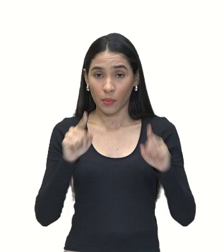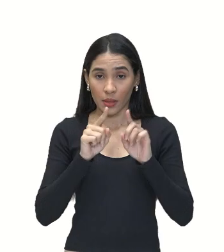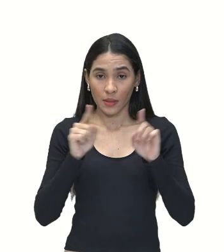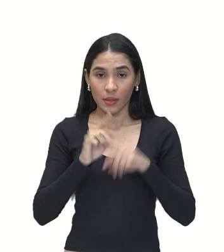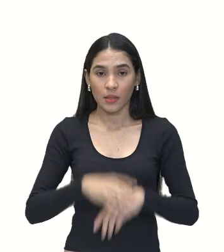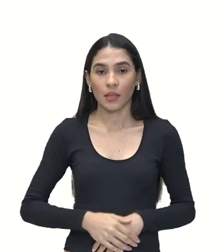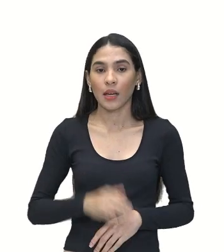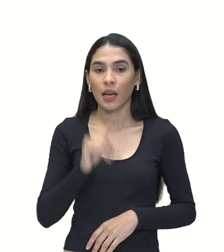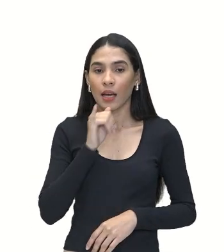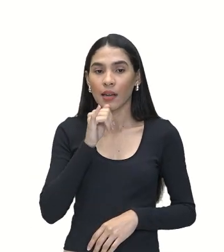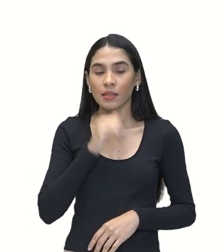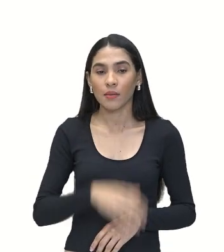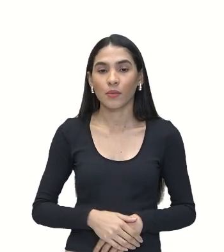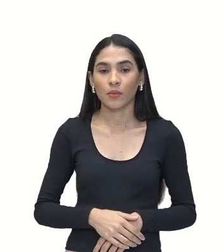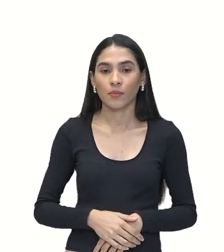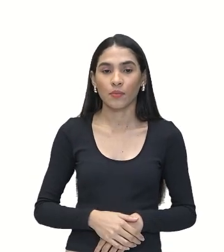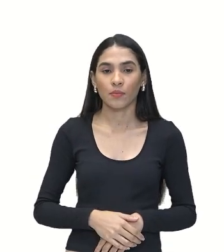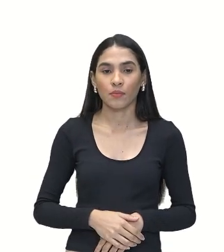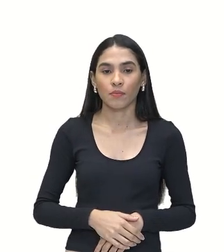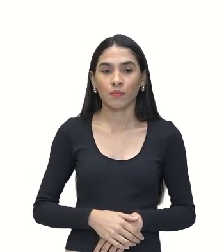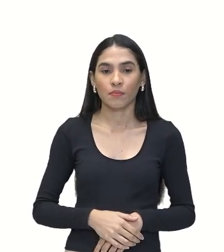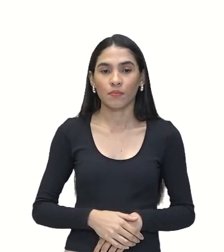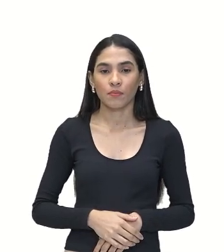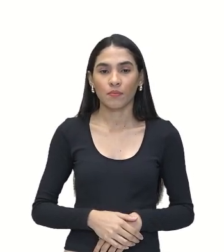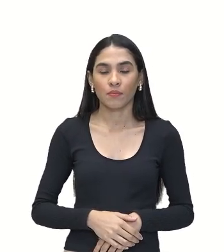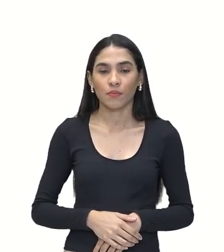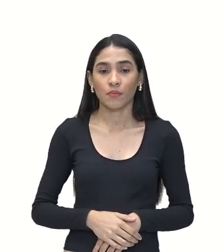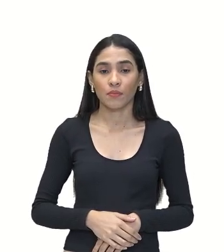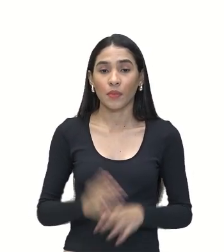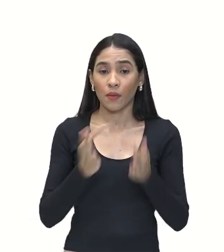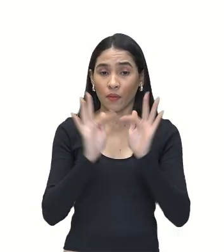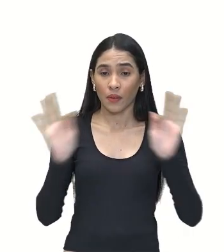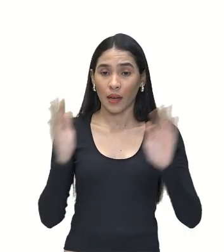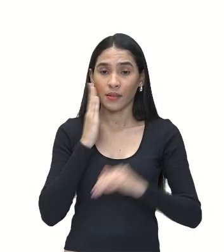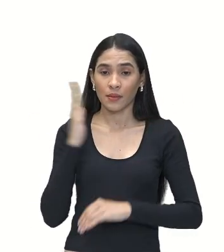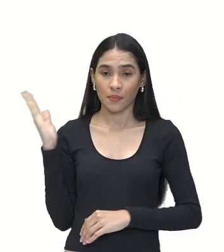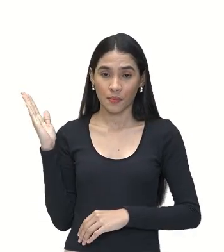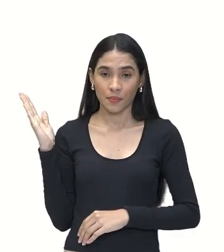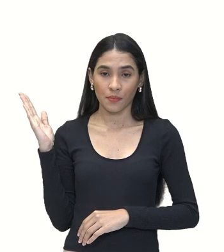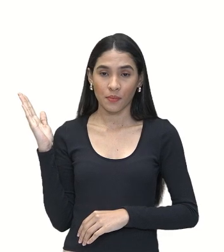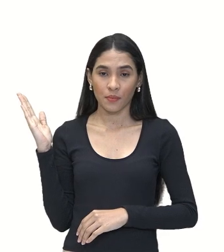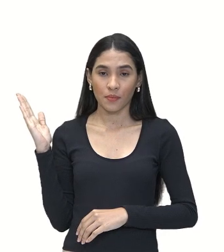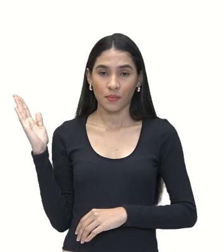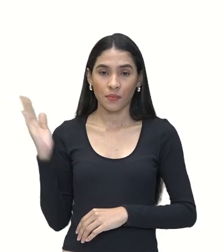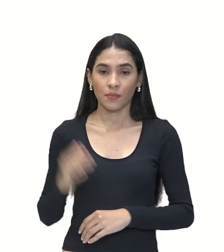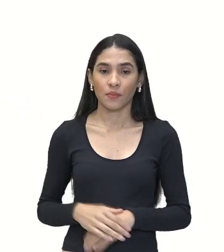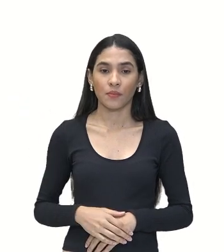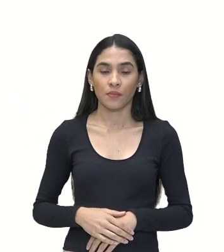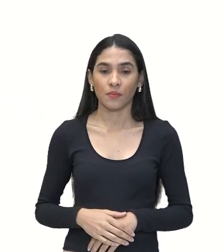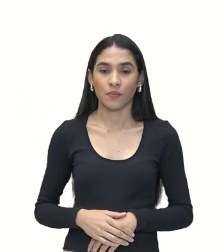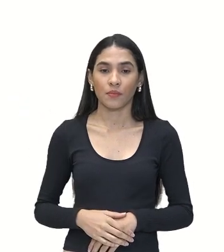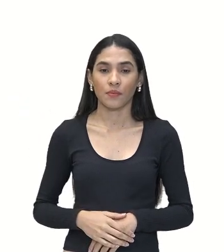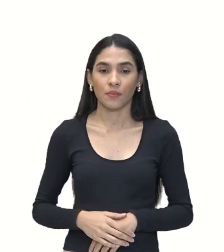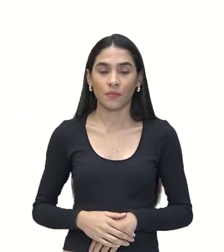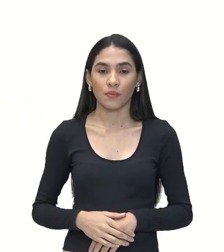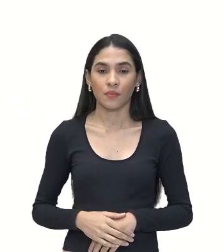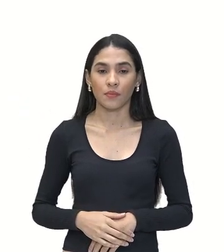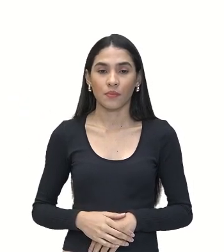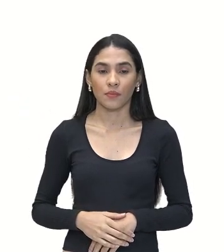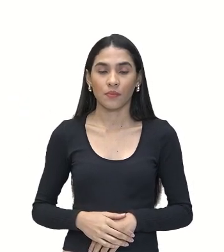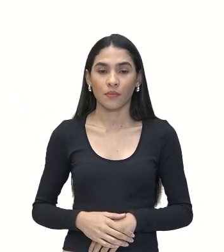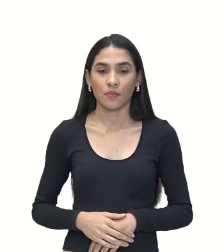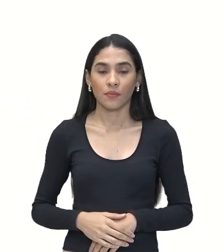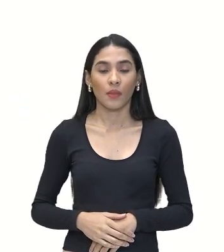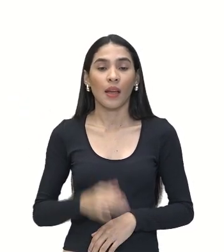o acontecimento, ok? Então, perceba que nessa construção, ele precisou o acontecimento, ou